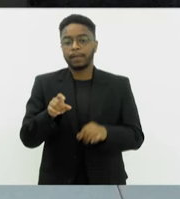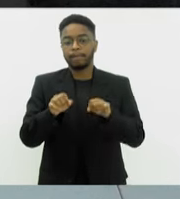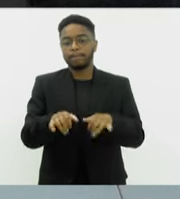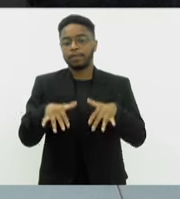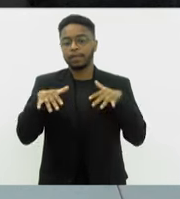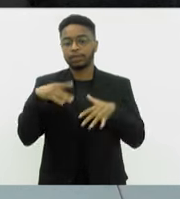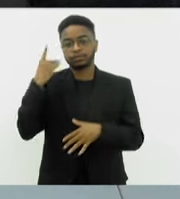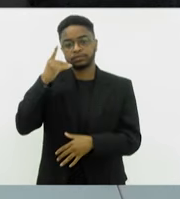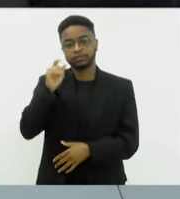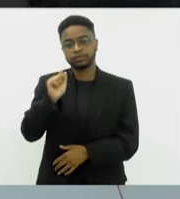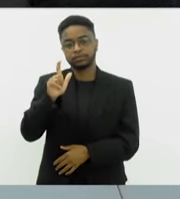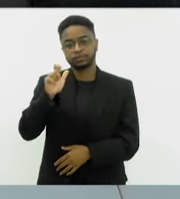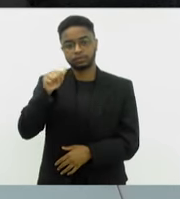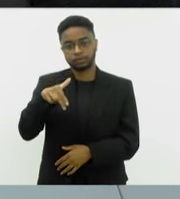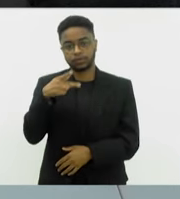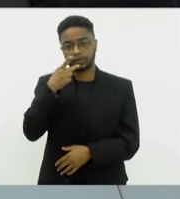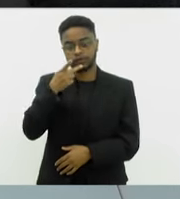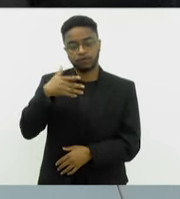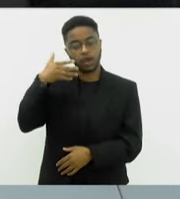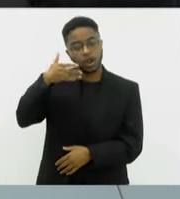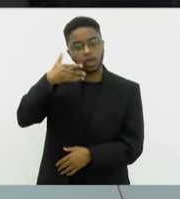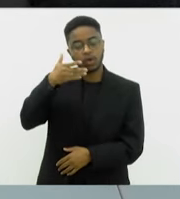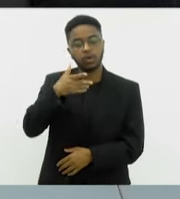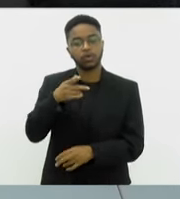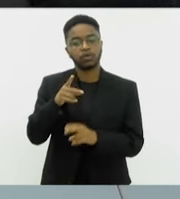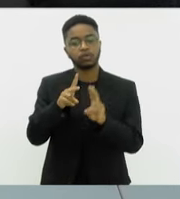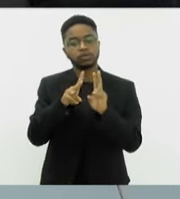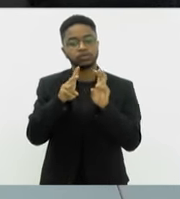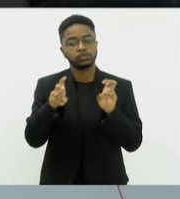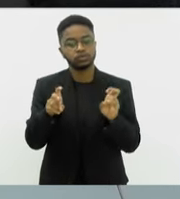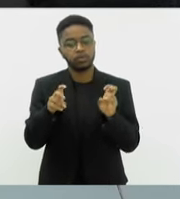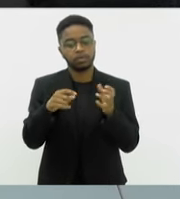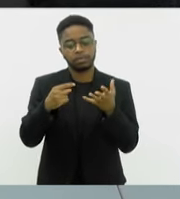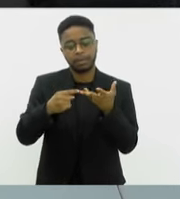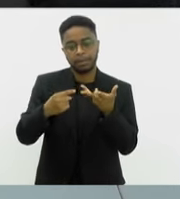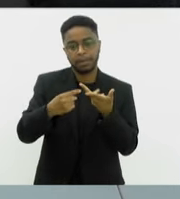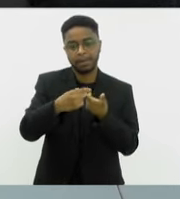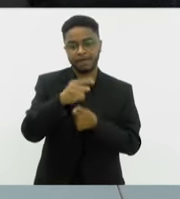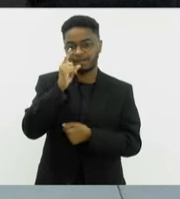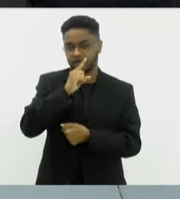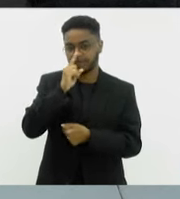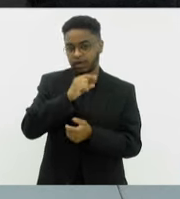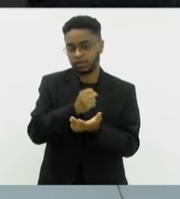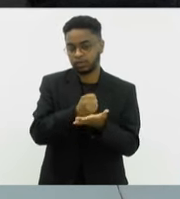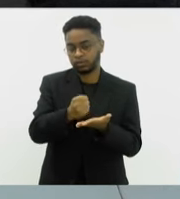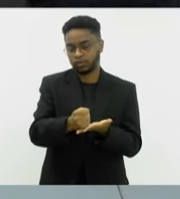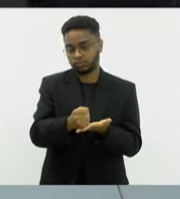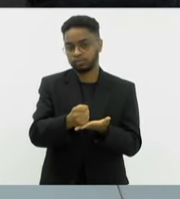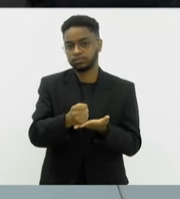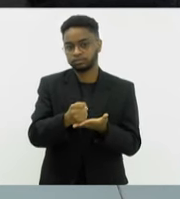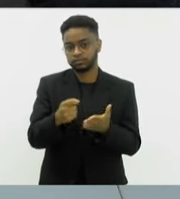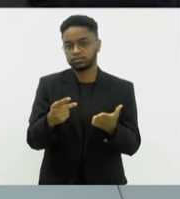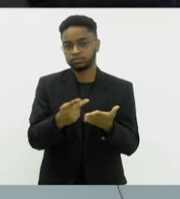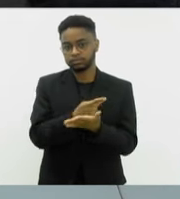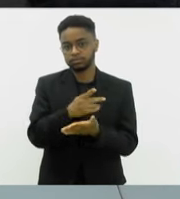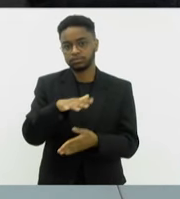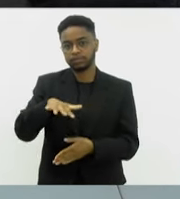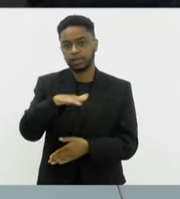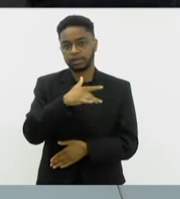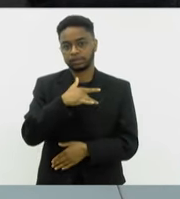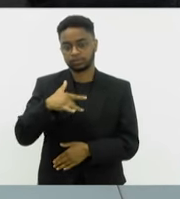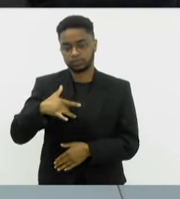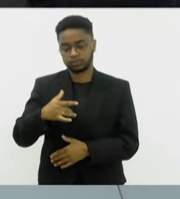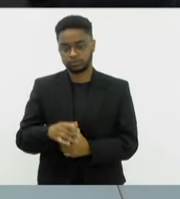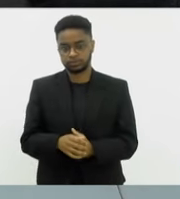Alain discorreu sobre uma série de ilegalidades de contratações na área da